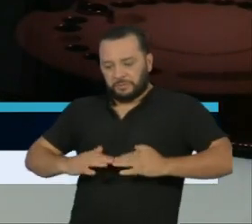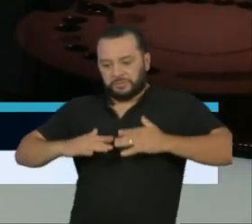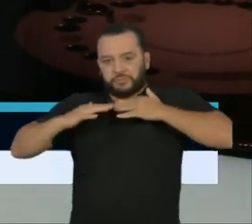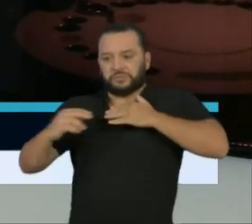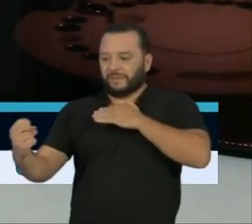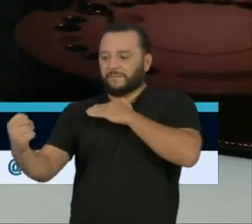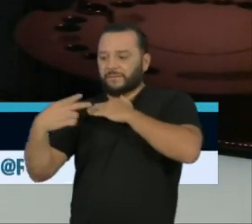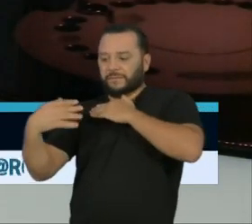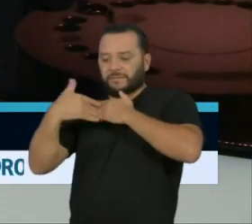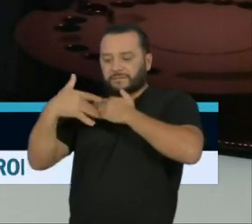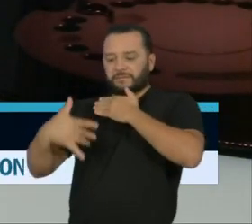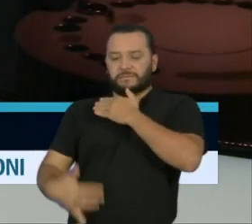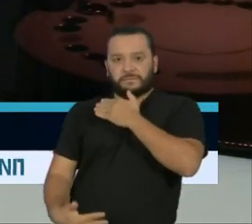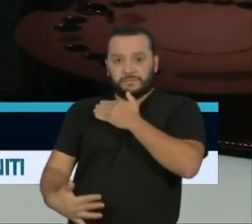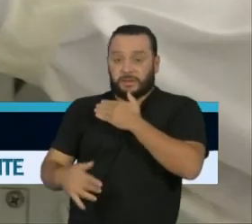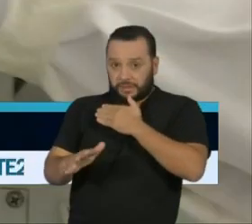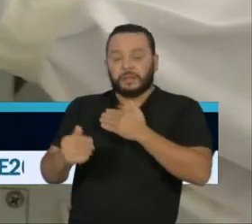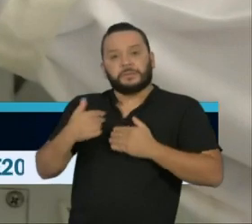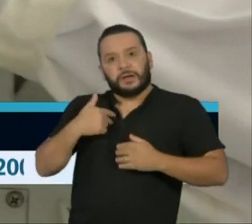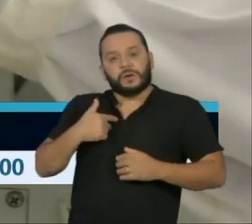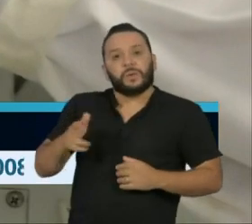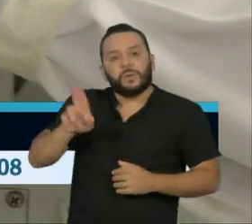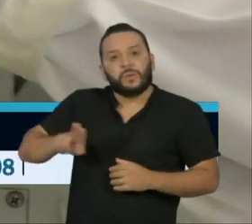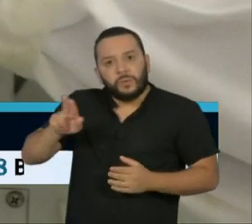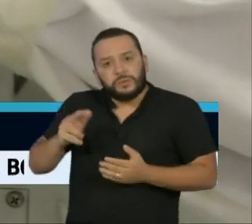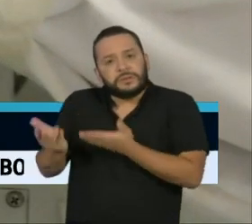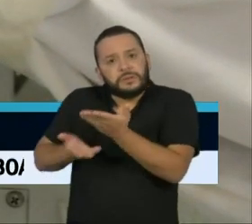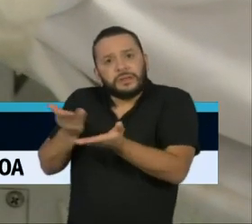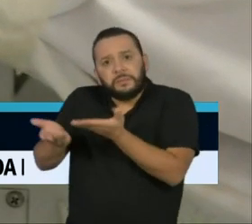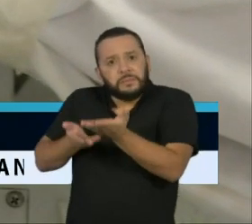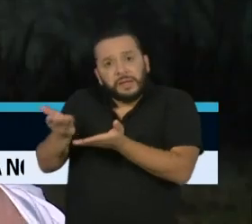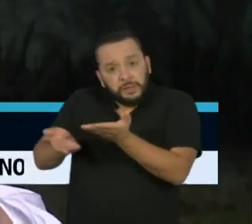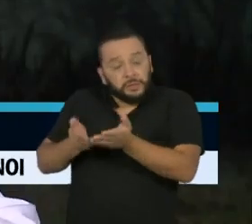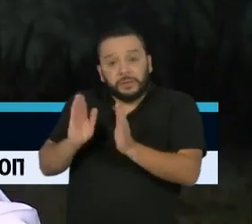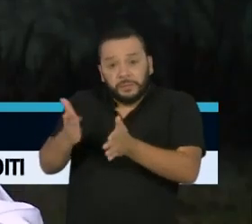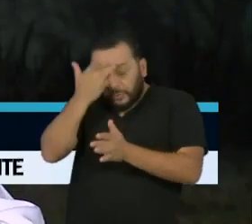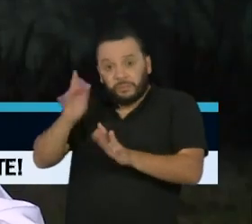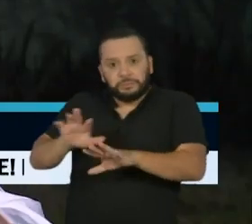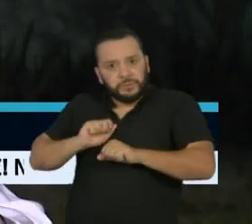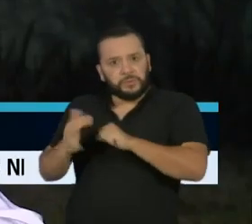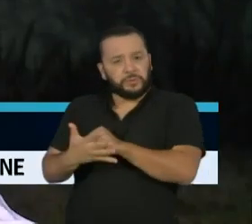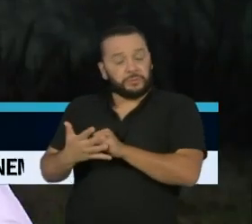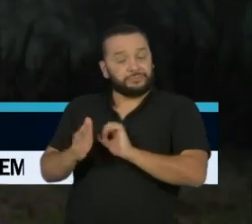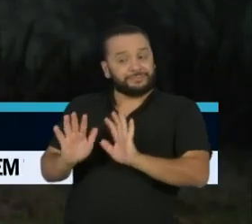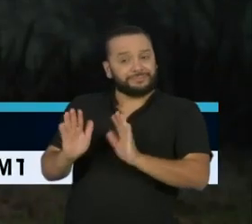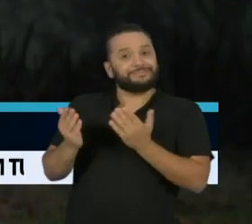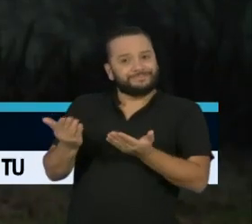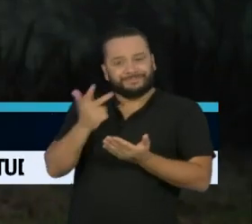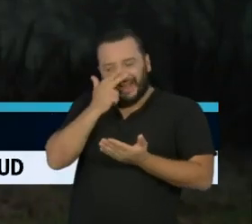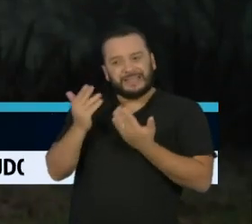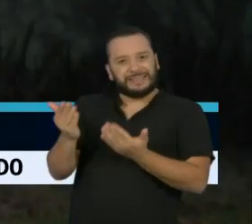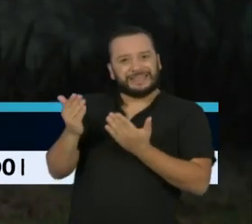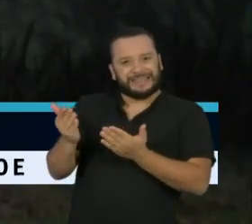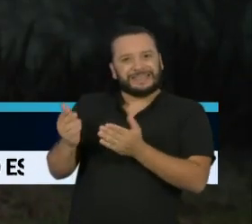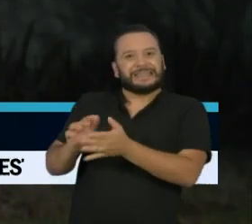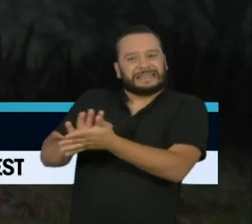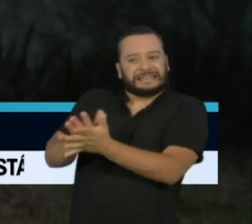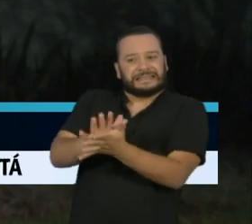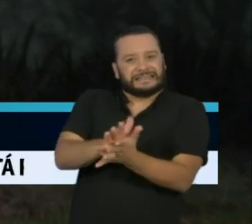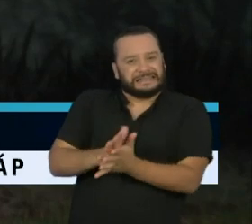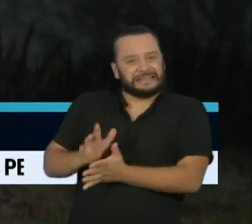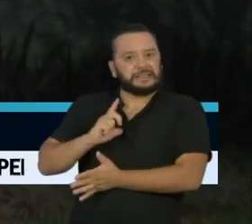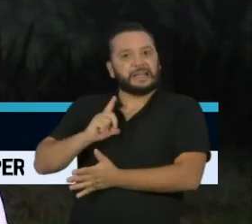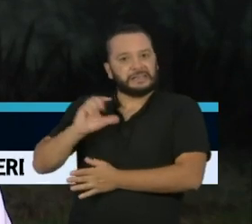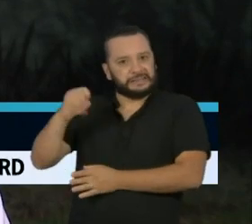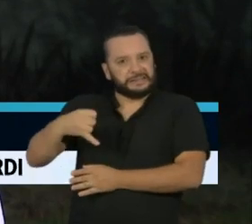no tratamento para quem já se infectou não se mostrou eficaz. Em São Paulo, um grupo de cientistas da Faculdade de Medicina